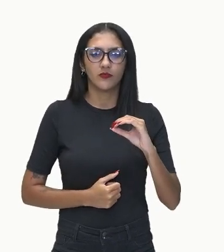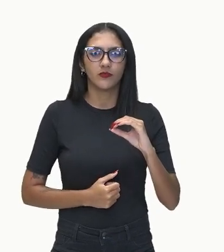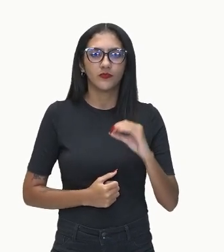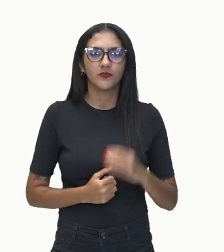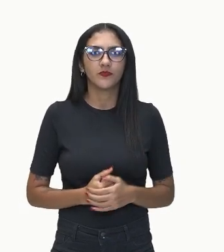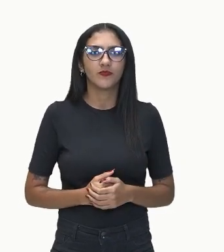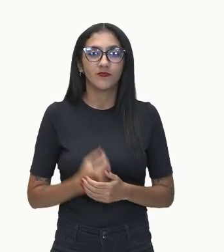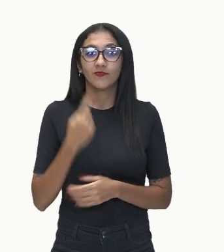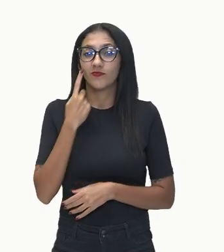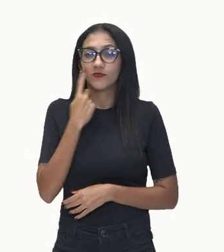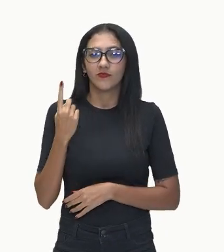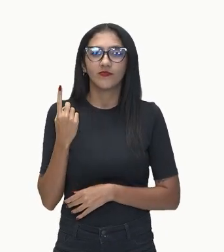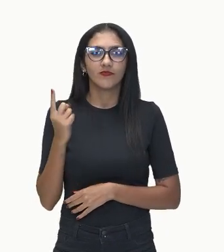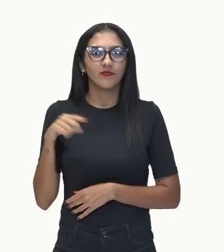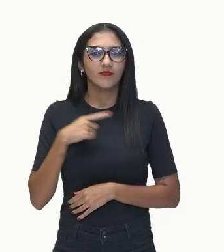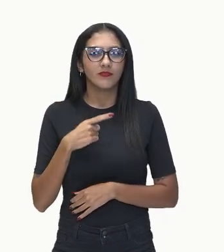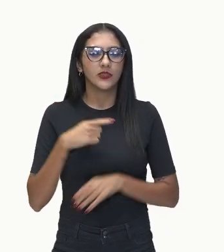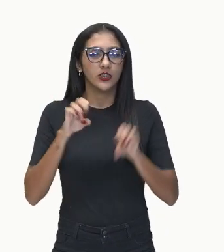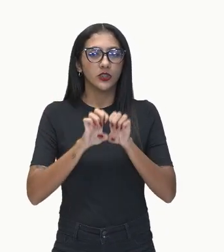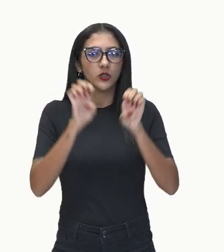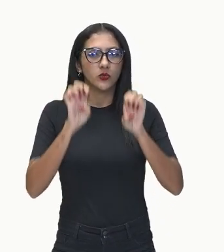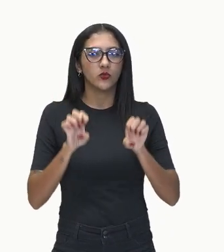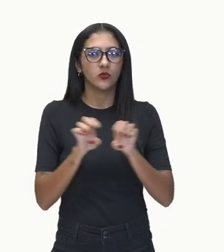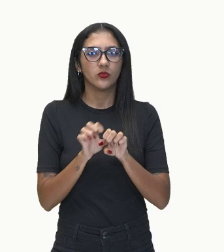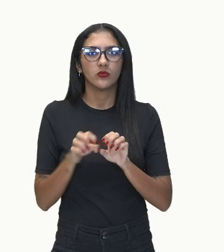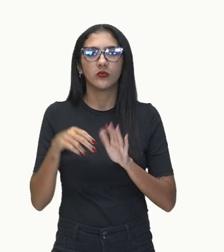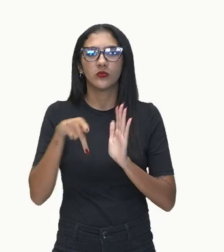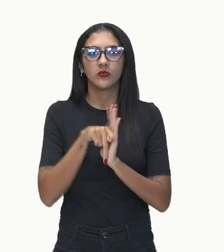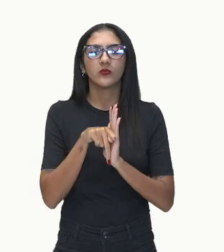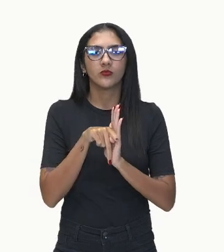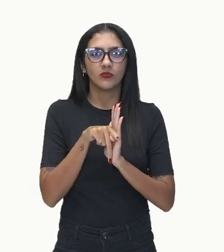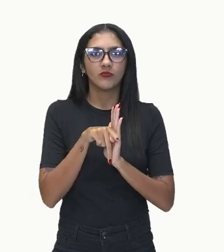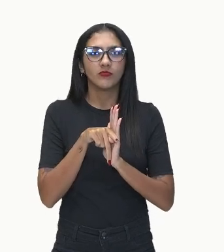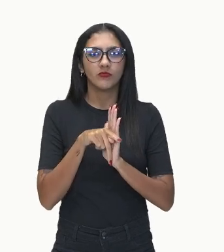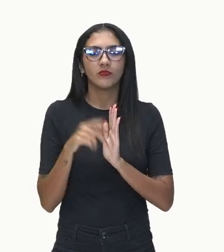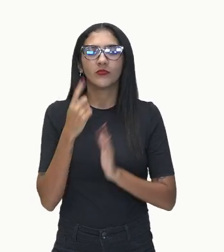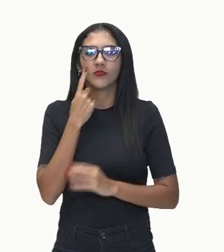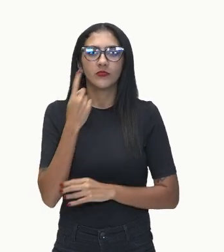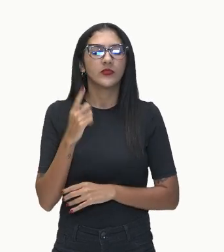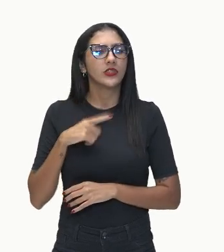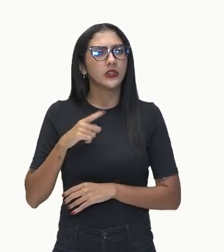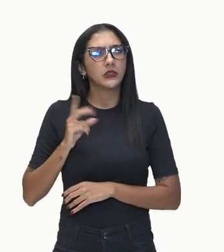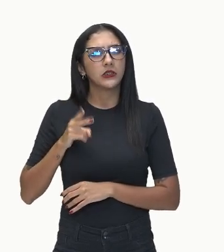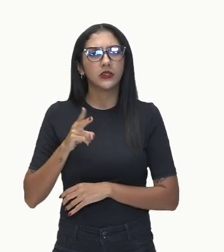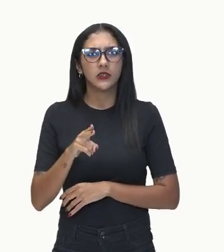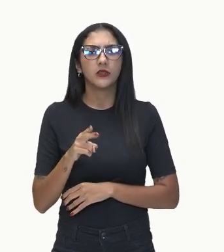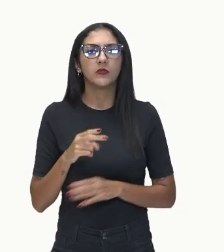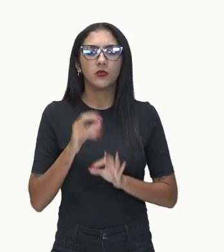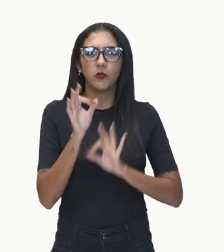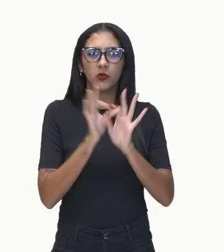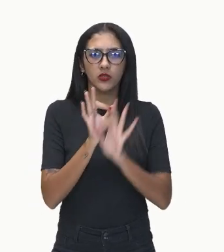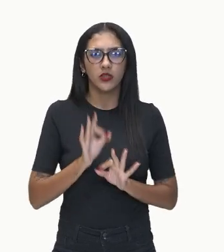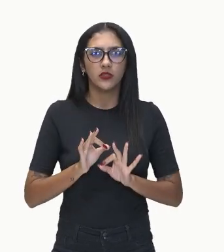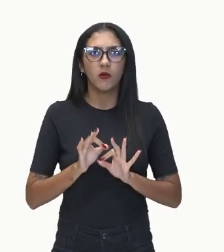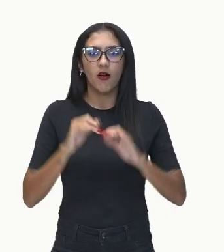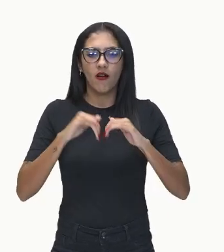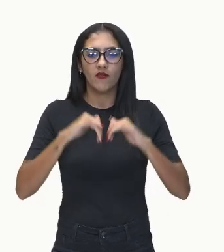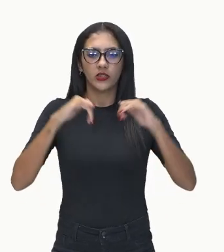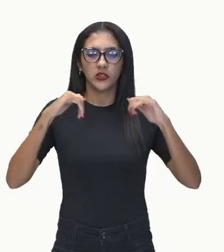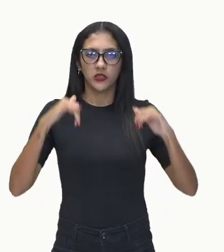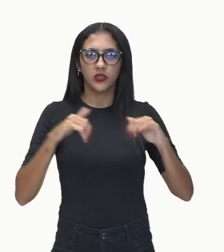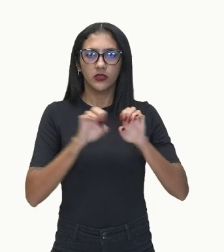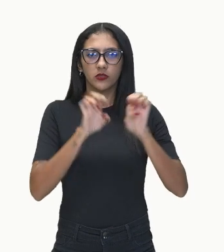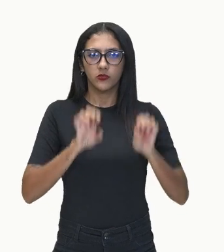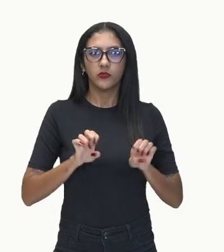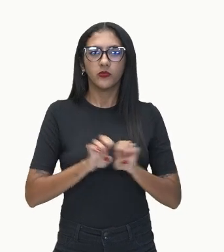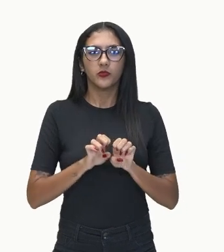daqui é a função, o grupo funcional de um ácido carboxílico, está sempre na extremidade da cadeia. E a